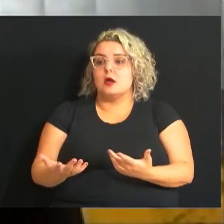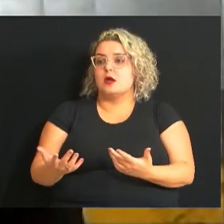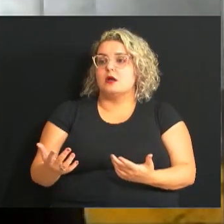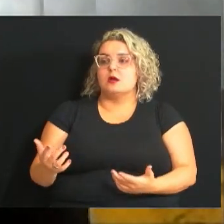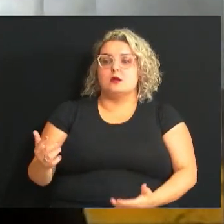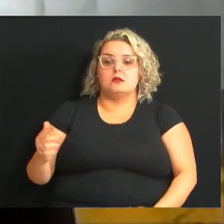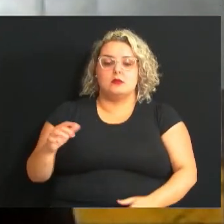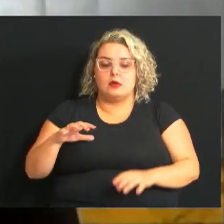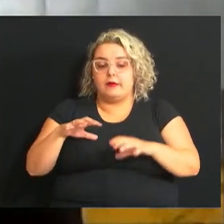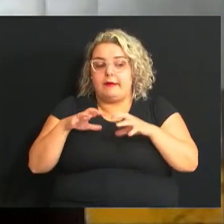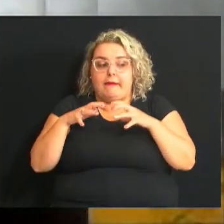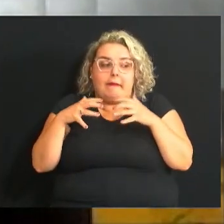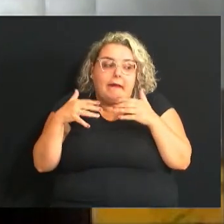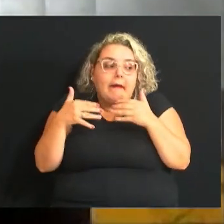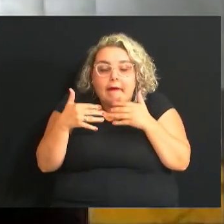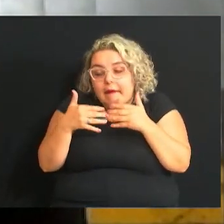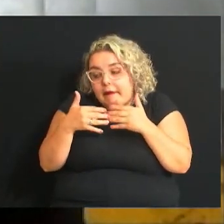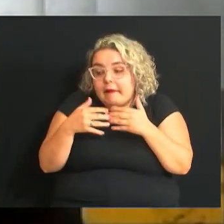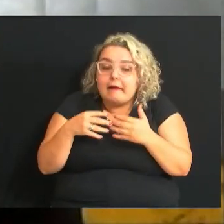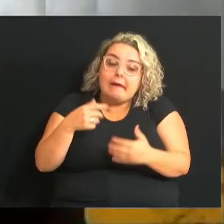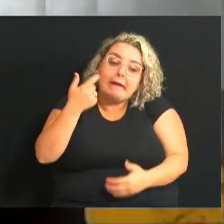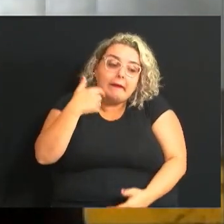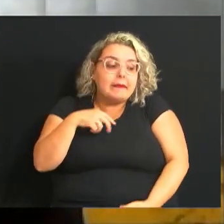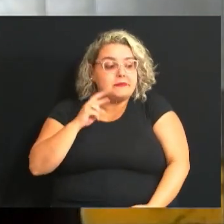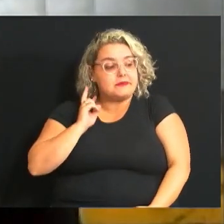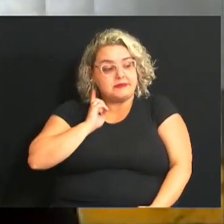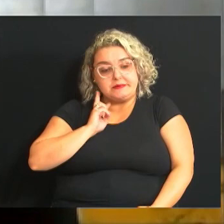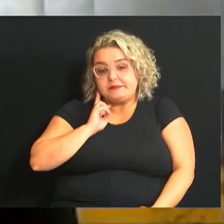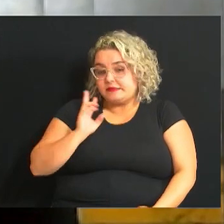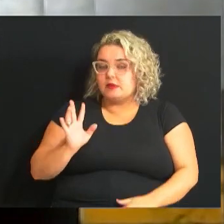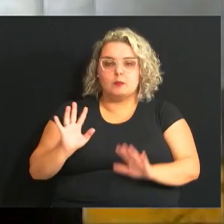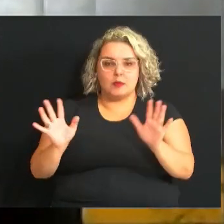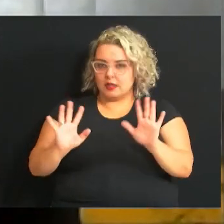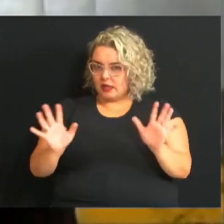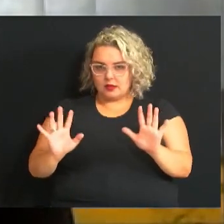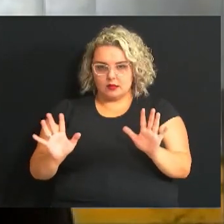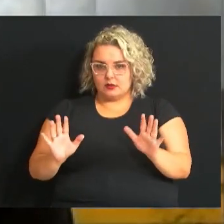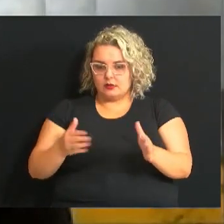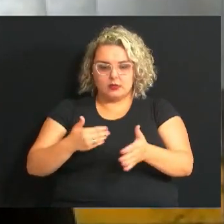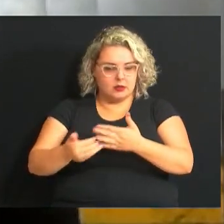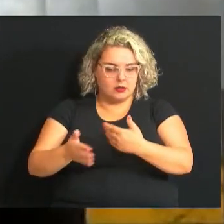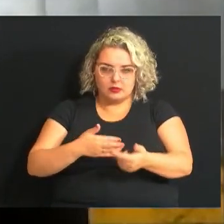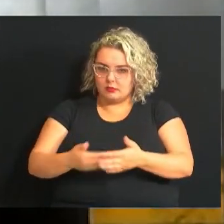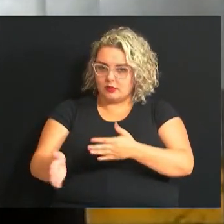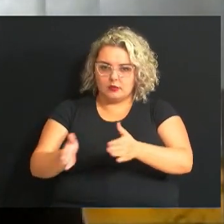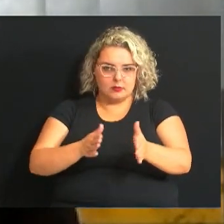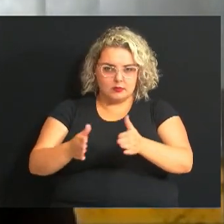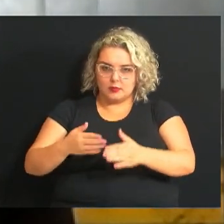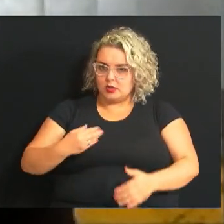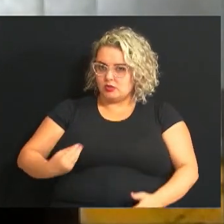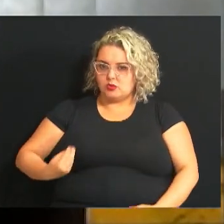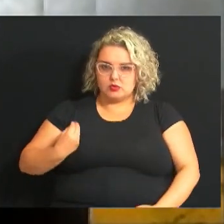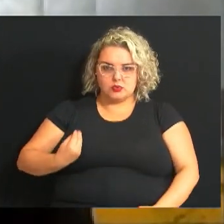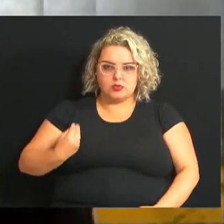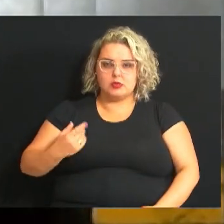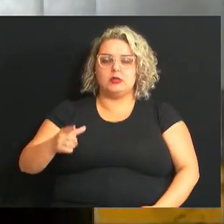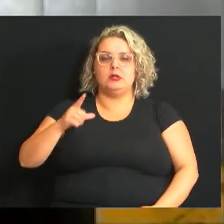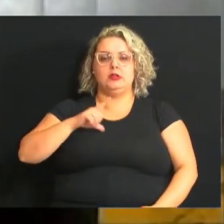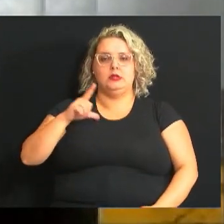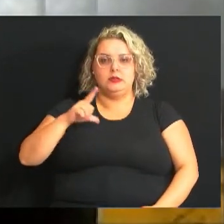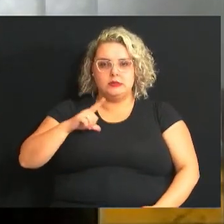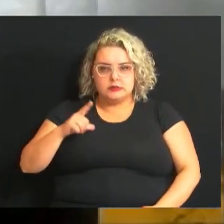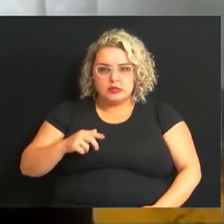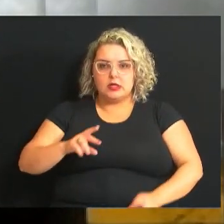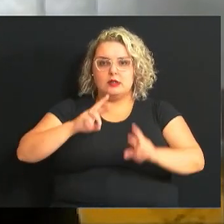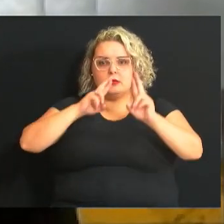ali do vitimismo, sabe? Independente do cenário que você esteja vivendo, existe a luz no fim do túnel, mas